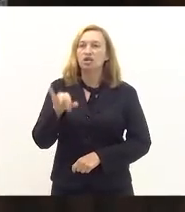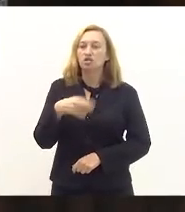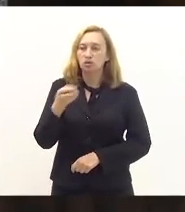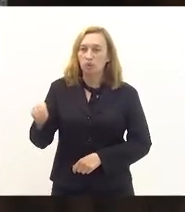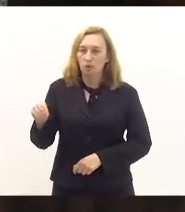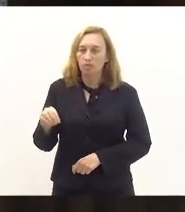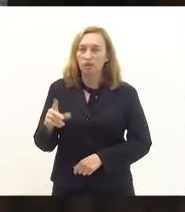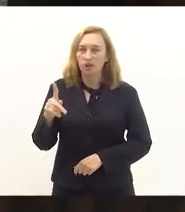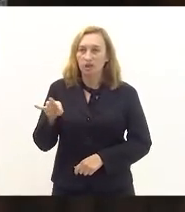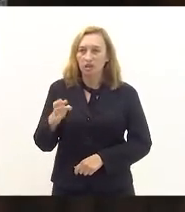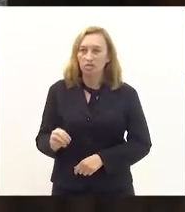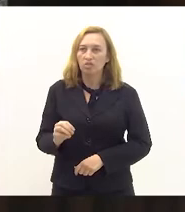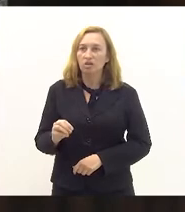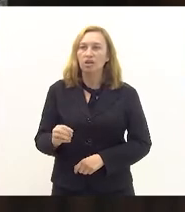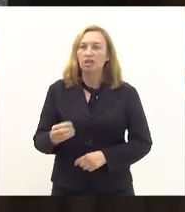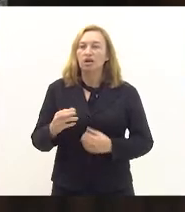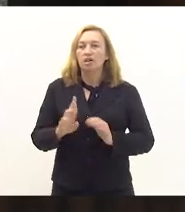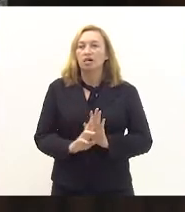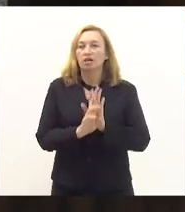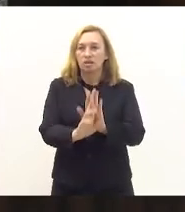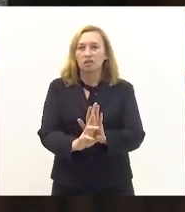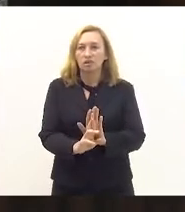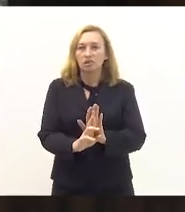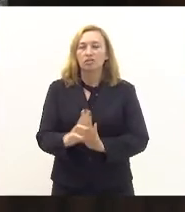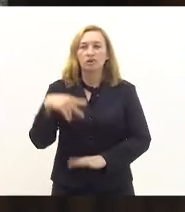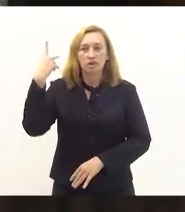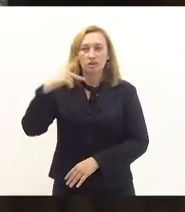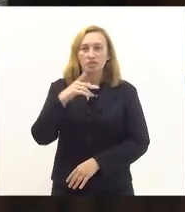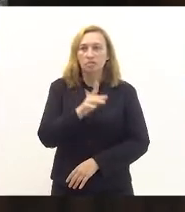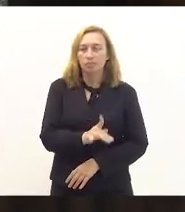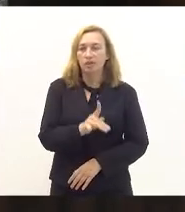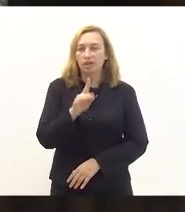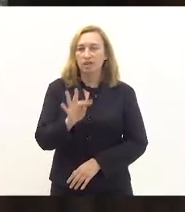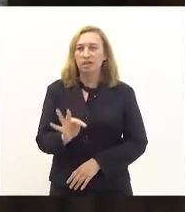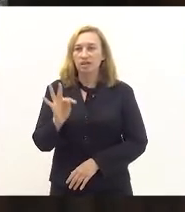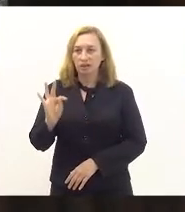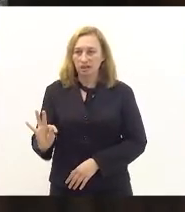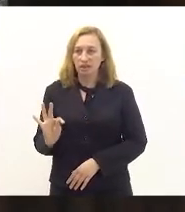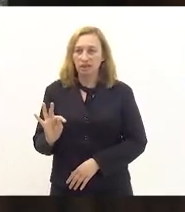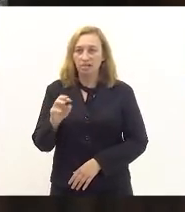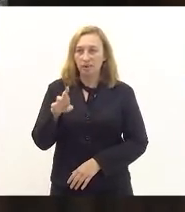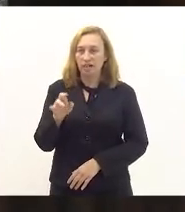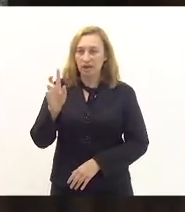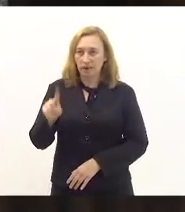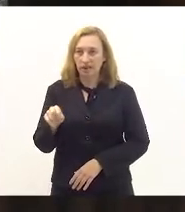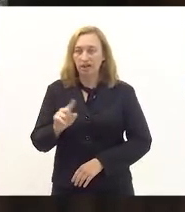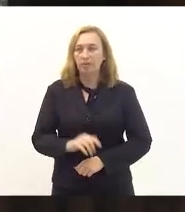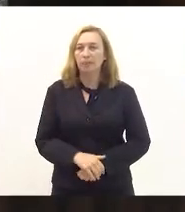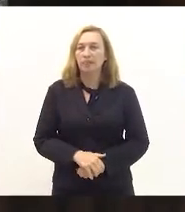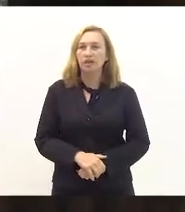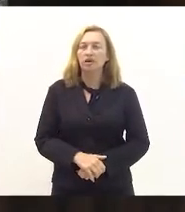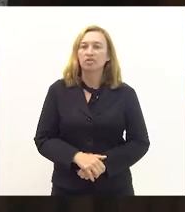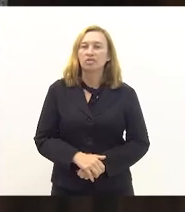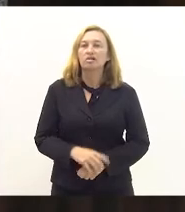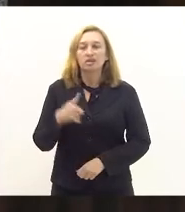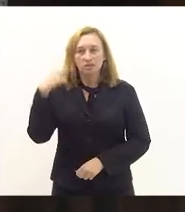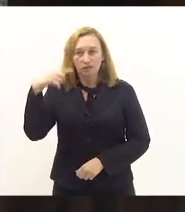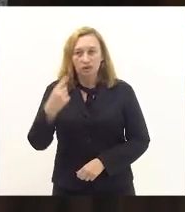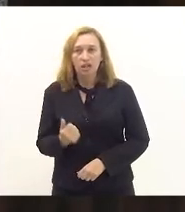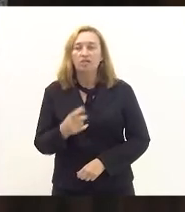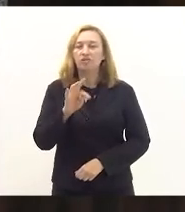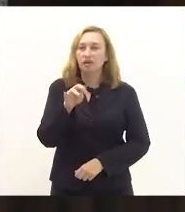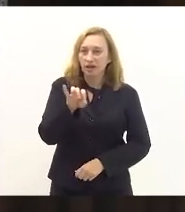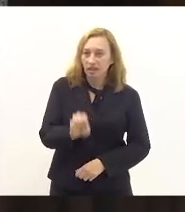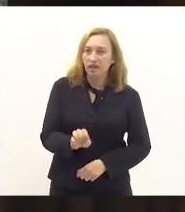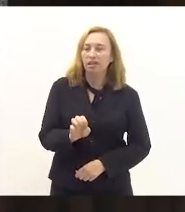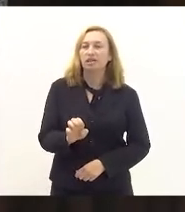ato, representando o vereador Júlio Carolino, do PDT de Maricá. Henrique Baltazar, advogado. Frank